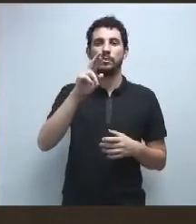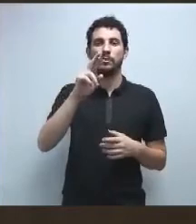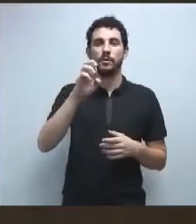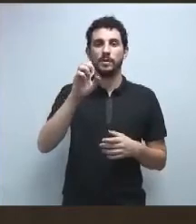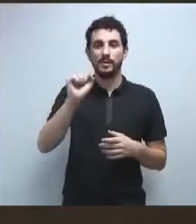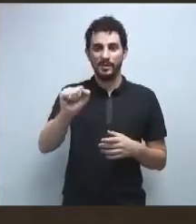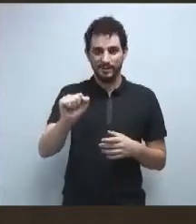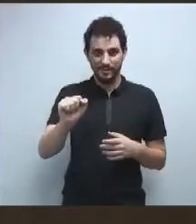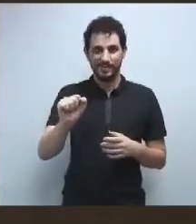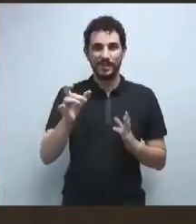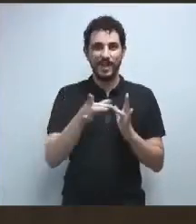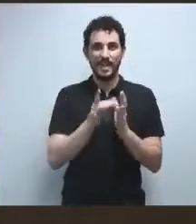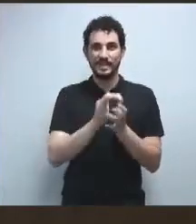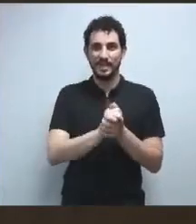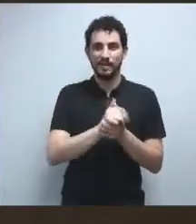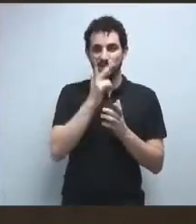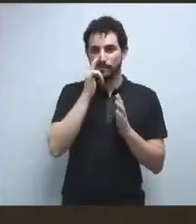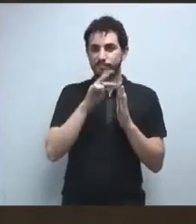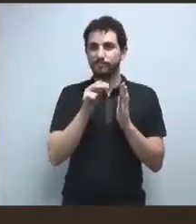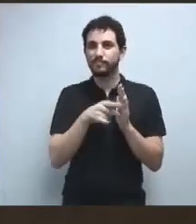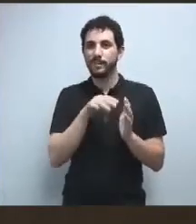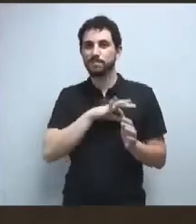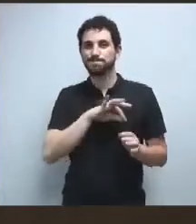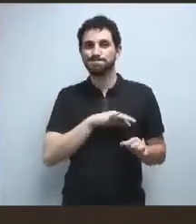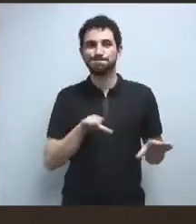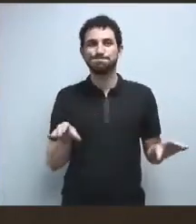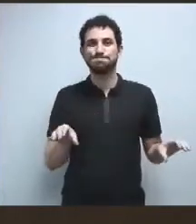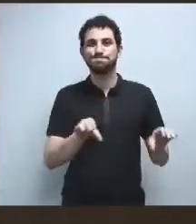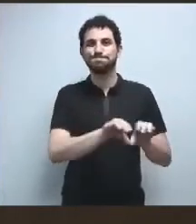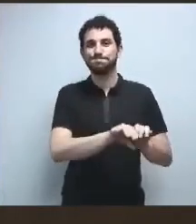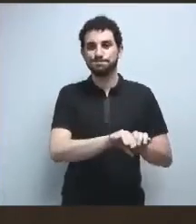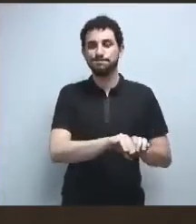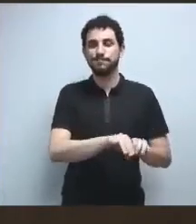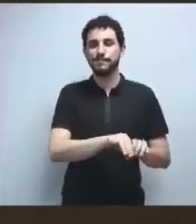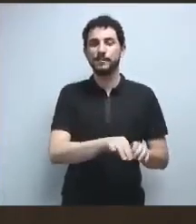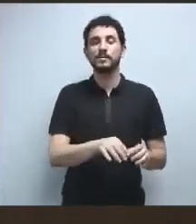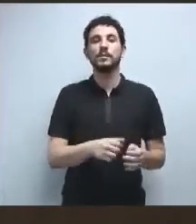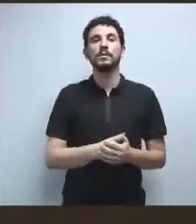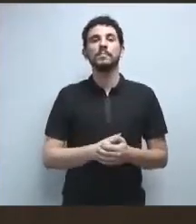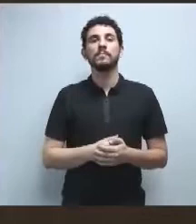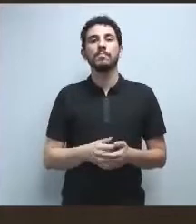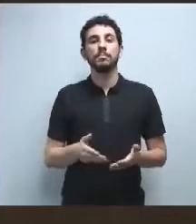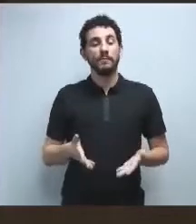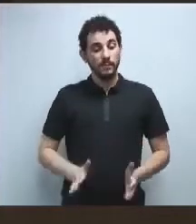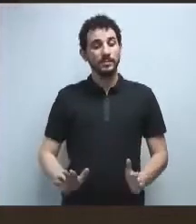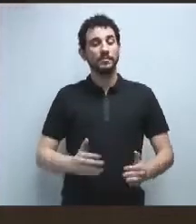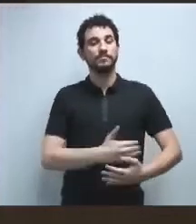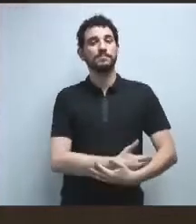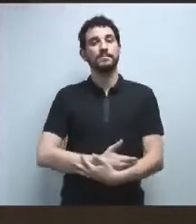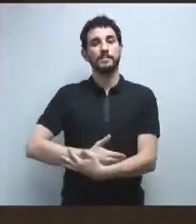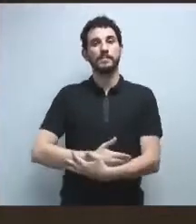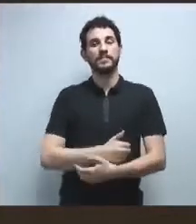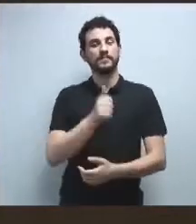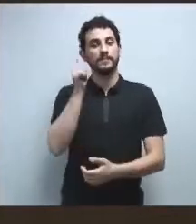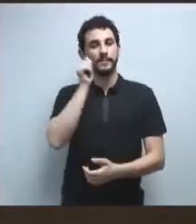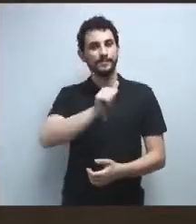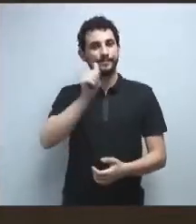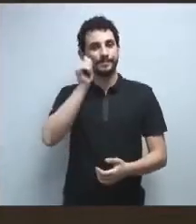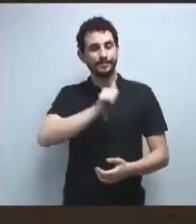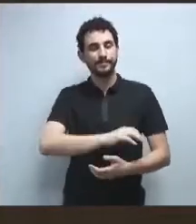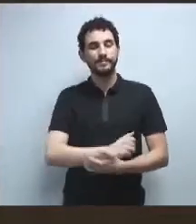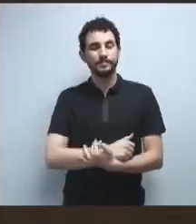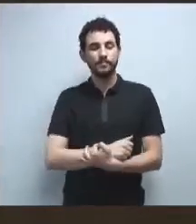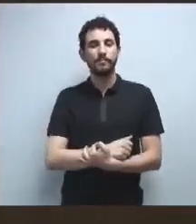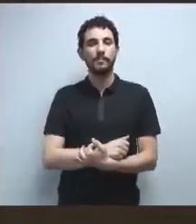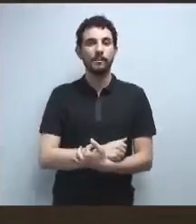é um casal de promotores que dá seu a filhinha ea